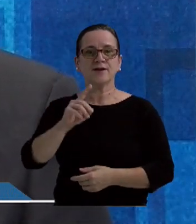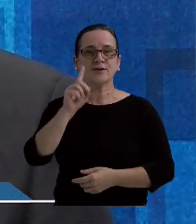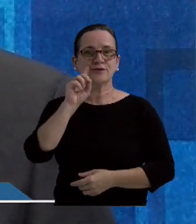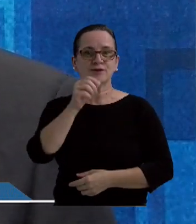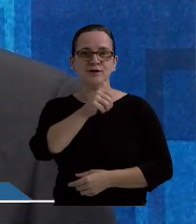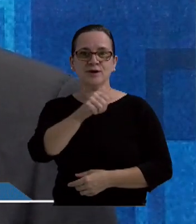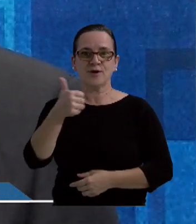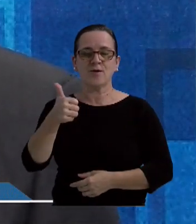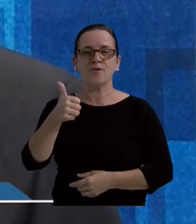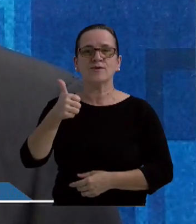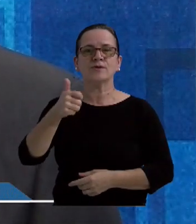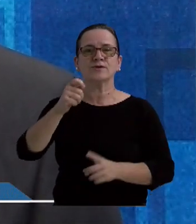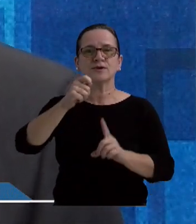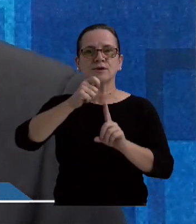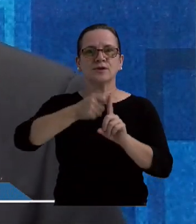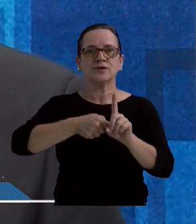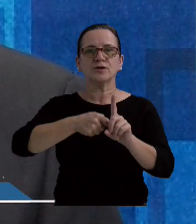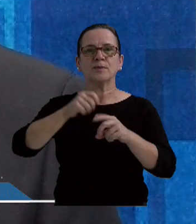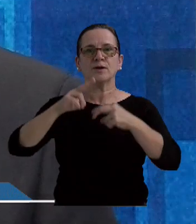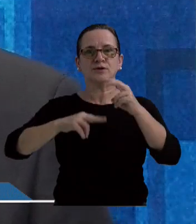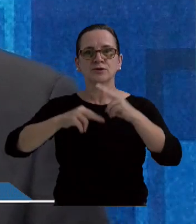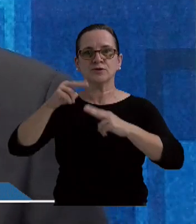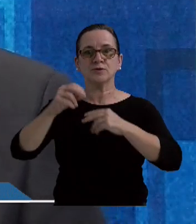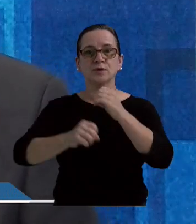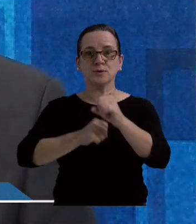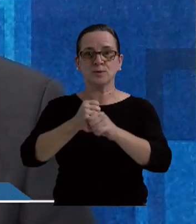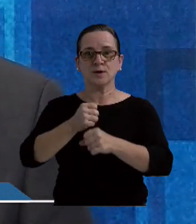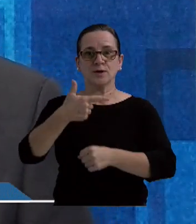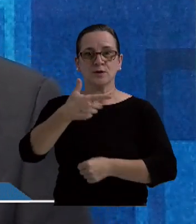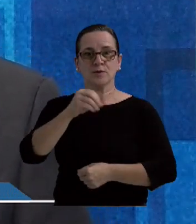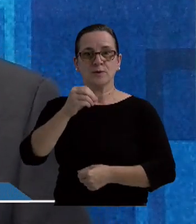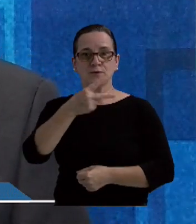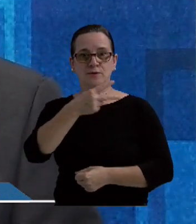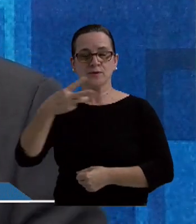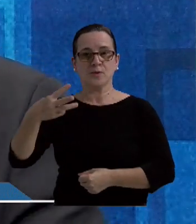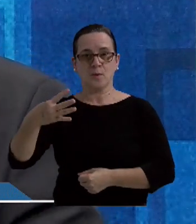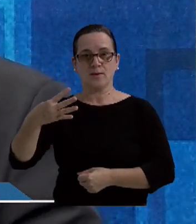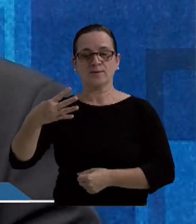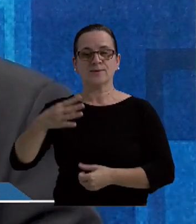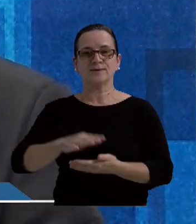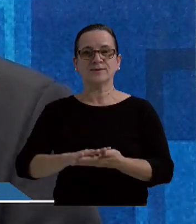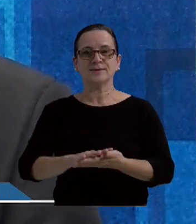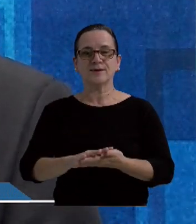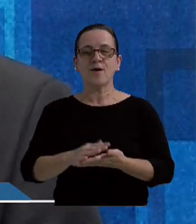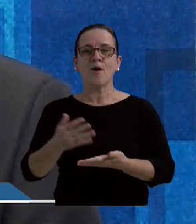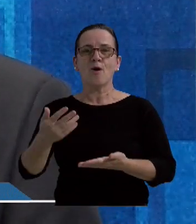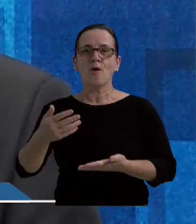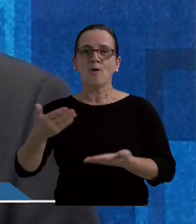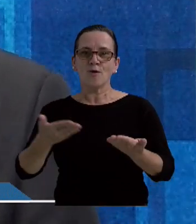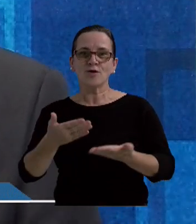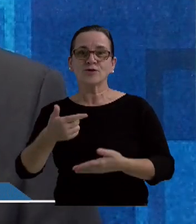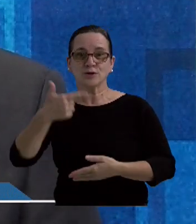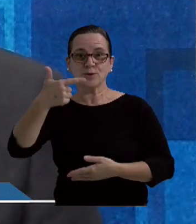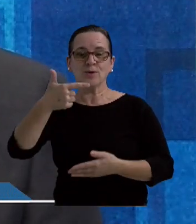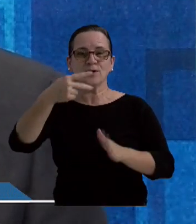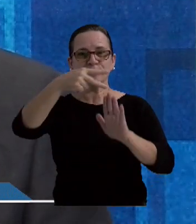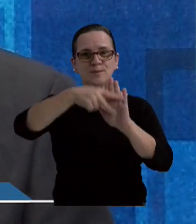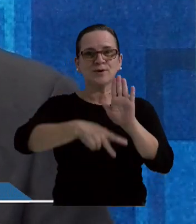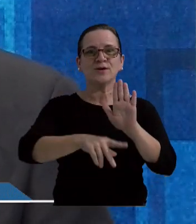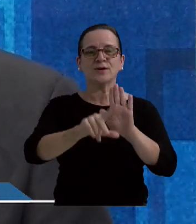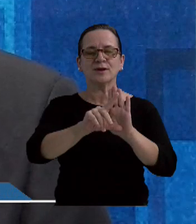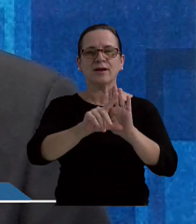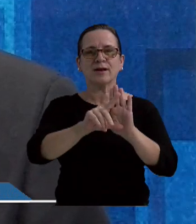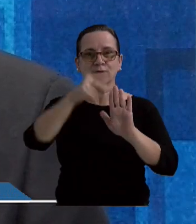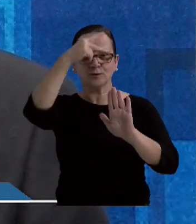de junho de 2024 na ordem do dia dois projetos de lei de autoria do Senhor Prefeito Municipal e um